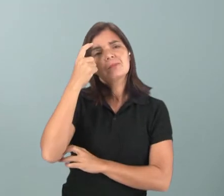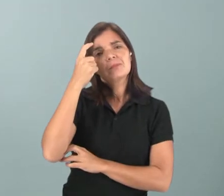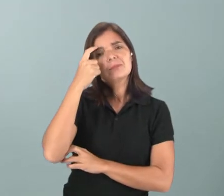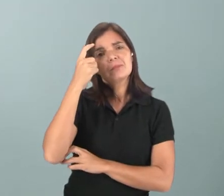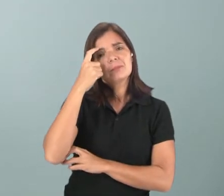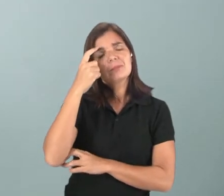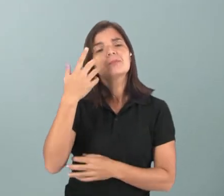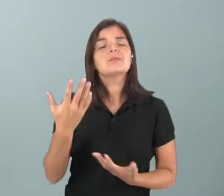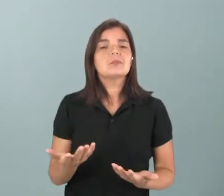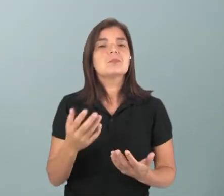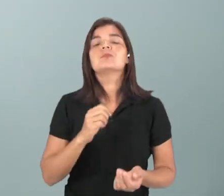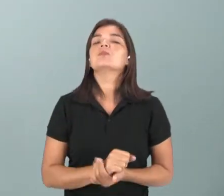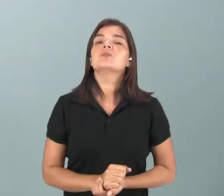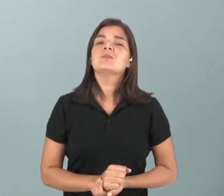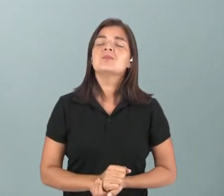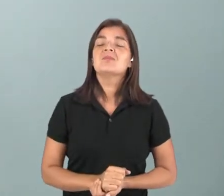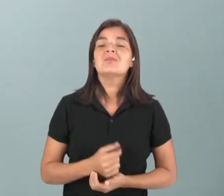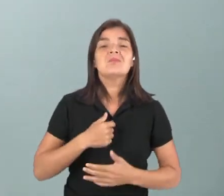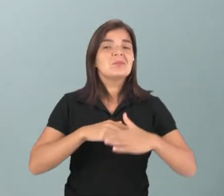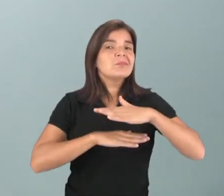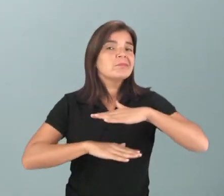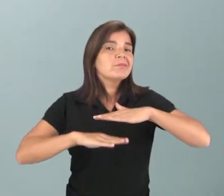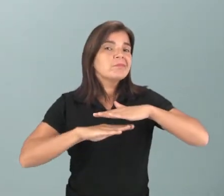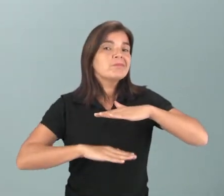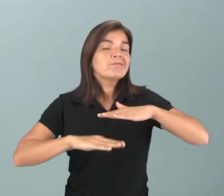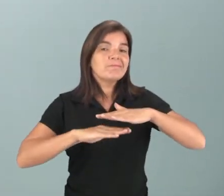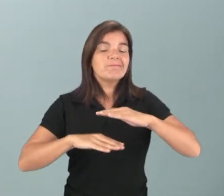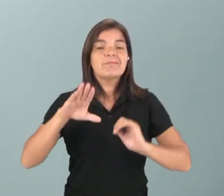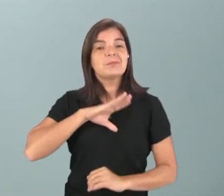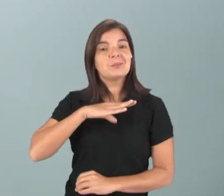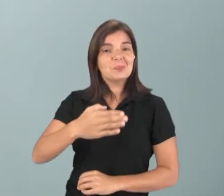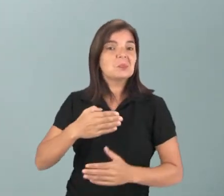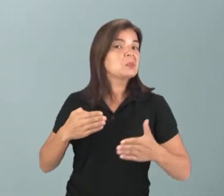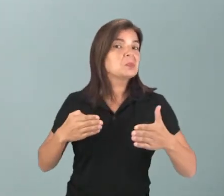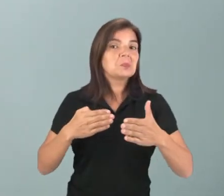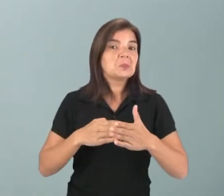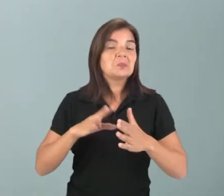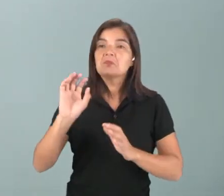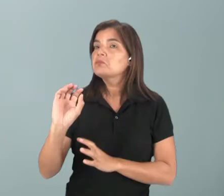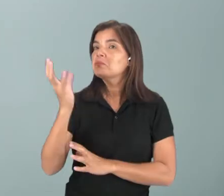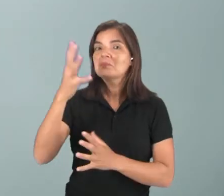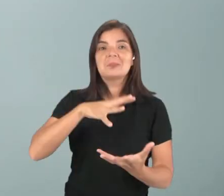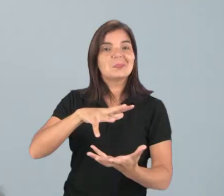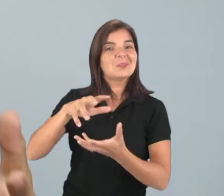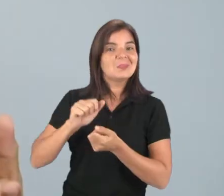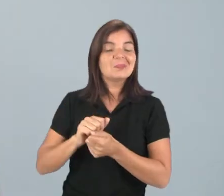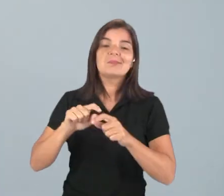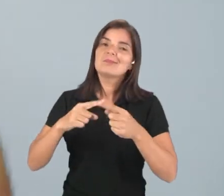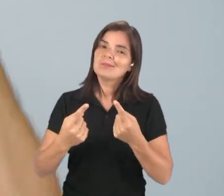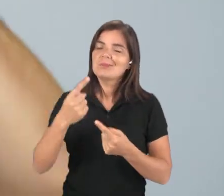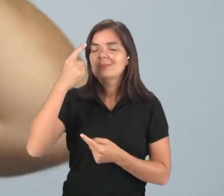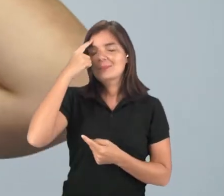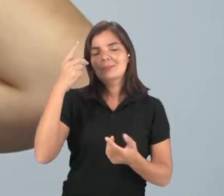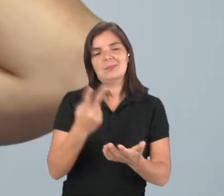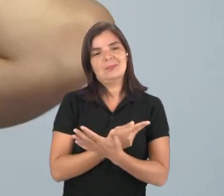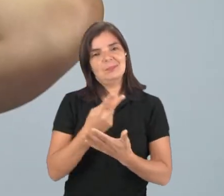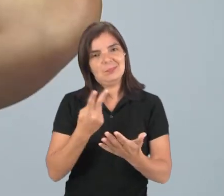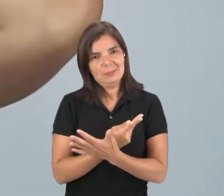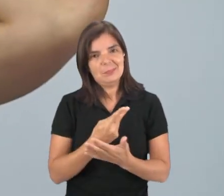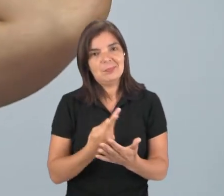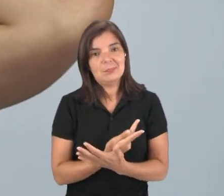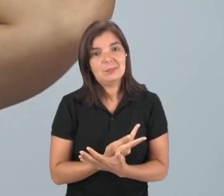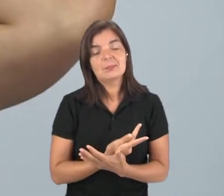que, né, somos tão pequenos que nossas ações não interferem no clima global, tá? E esse é um pensamento errado, tá